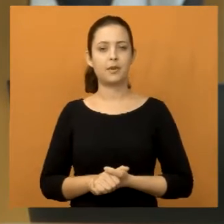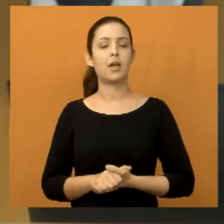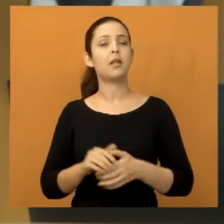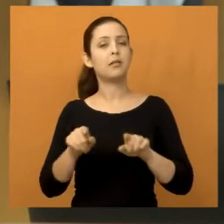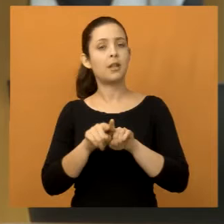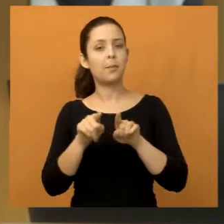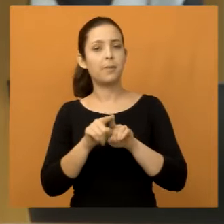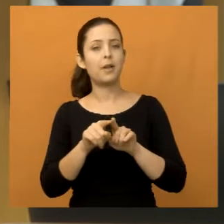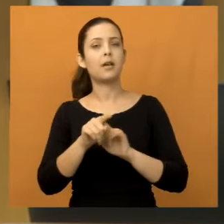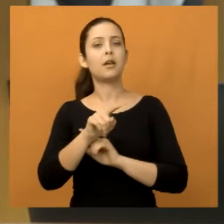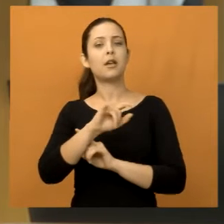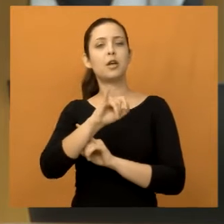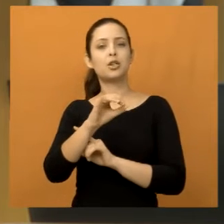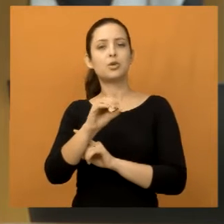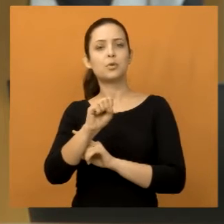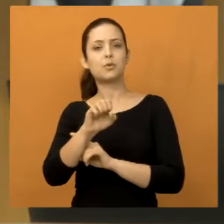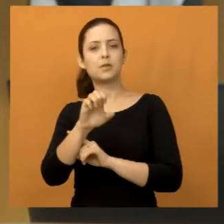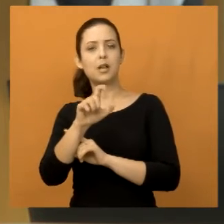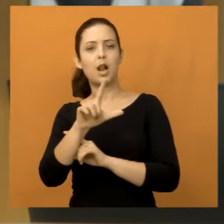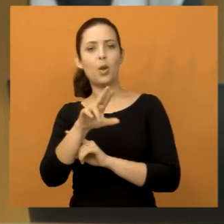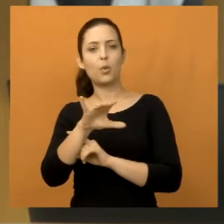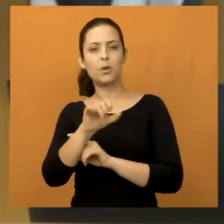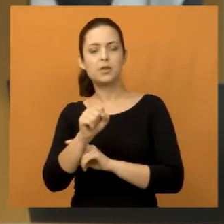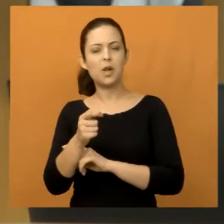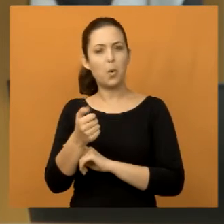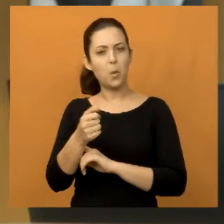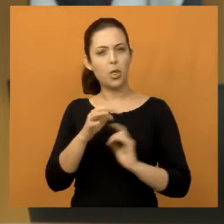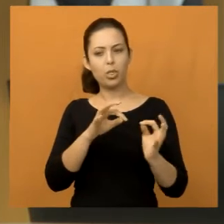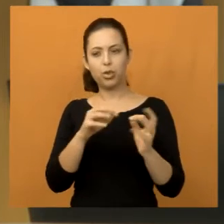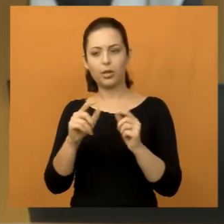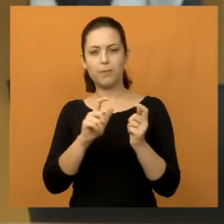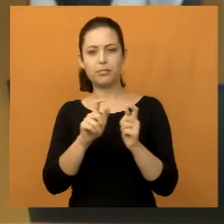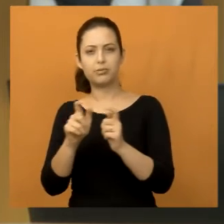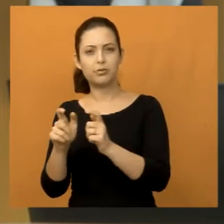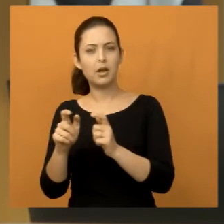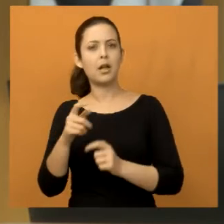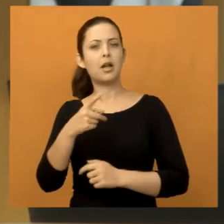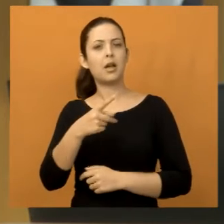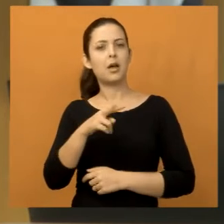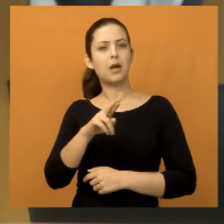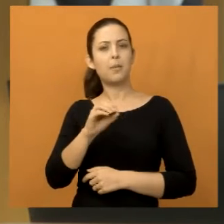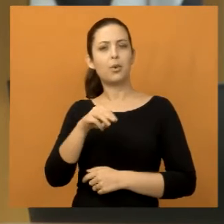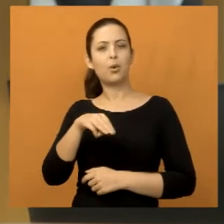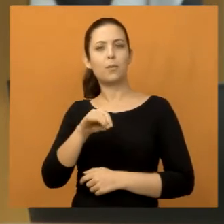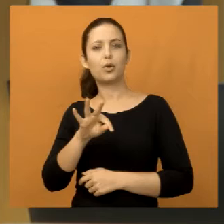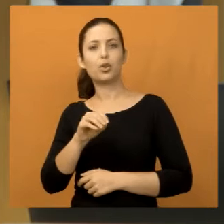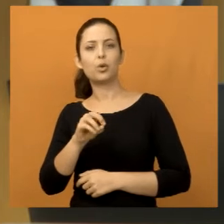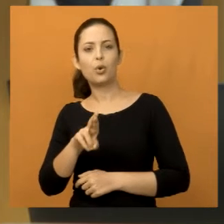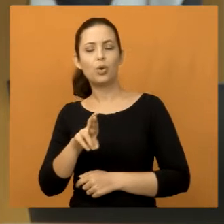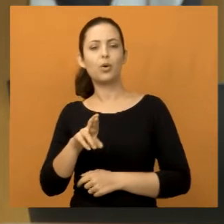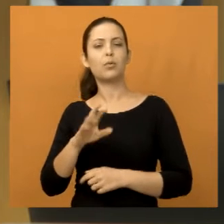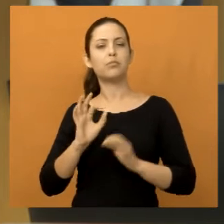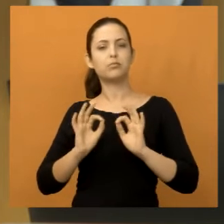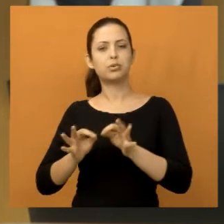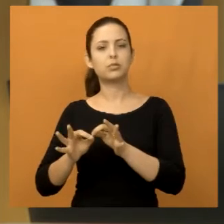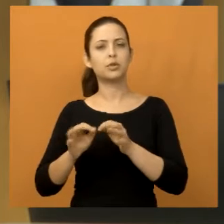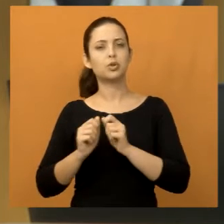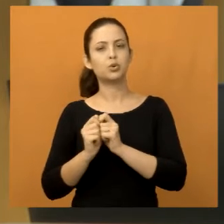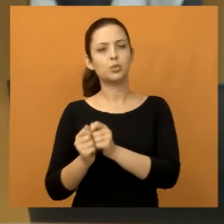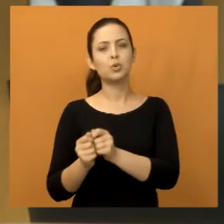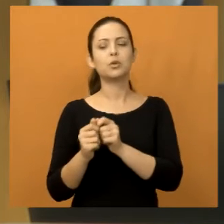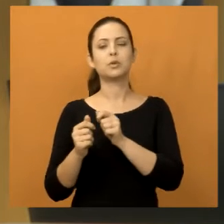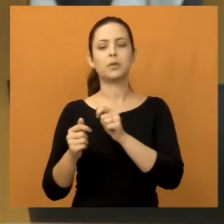Luiz Berdinaschi, que teve quase que em todas também, um promotor muito competente, que, sem dúvida, esteve do lado da gente aí,